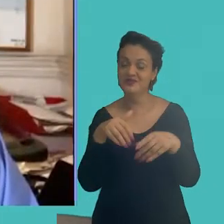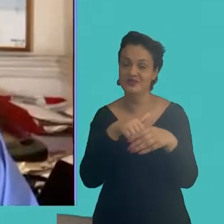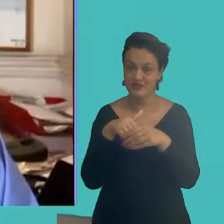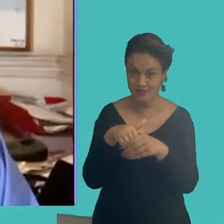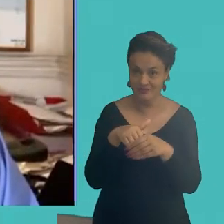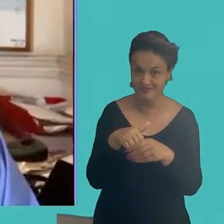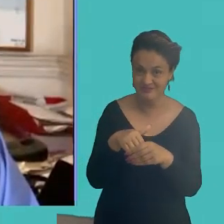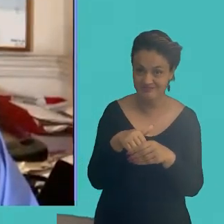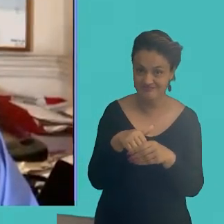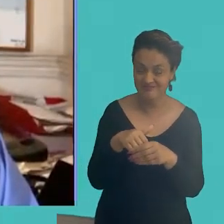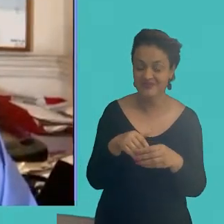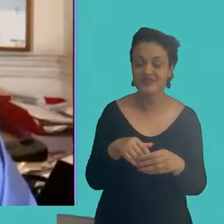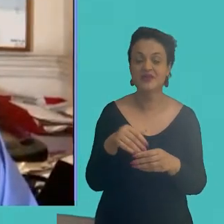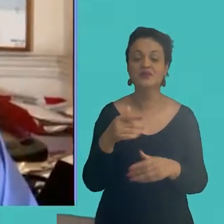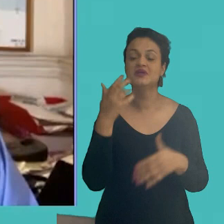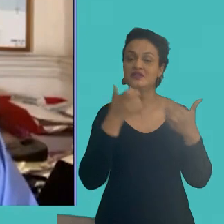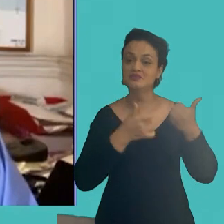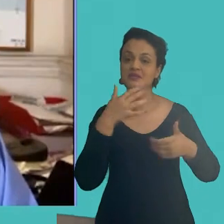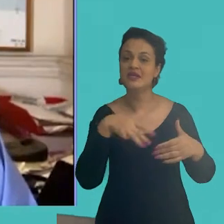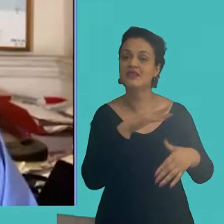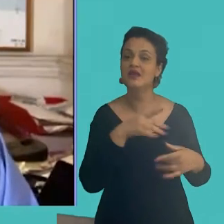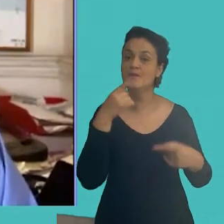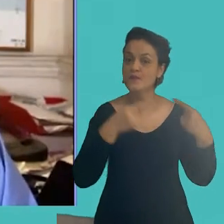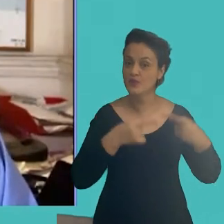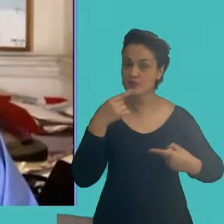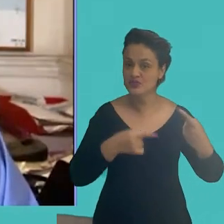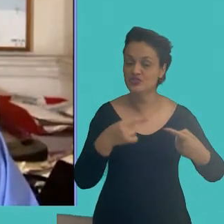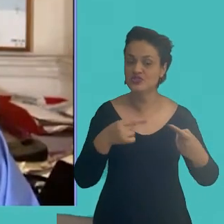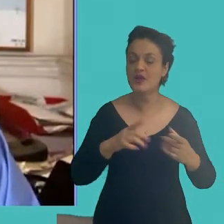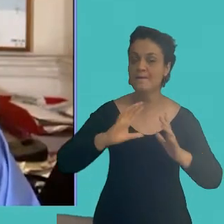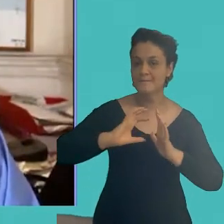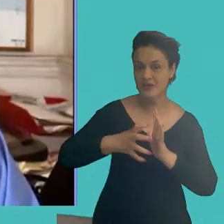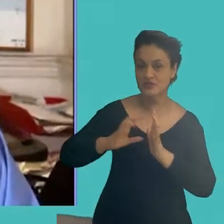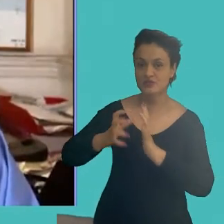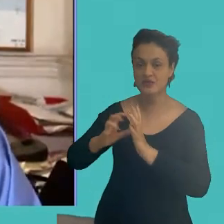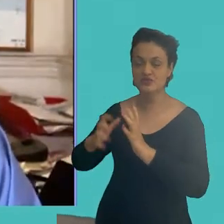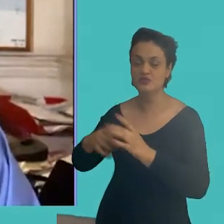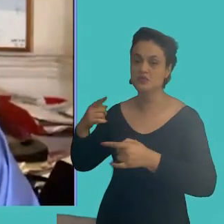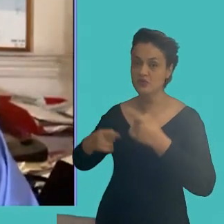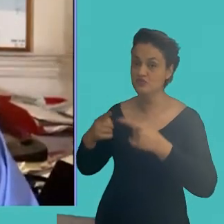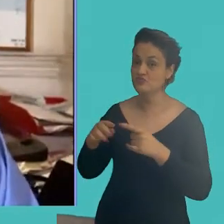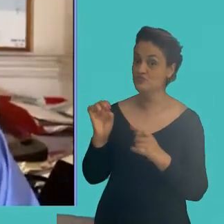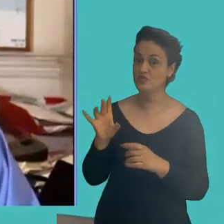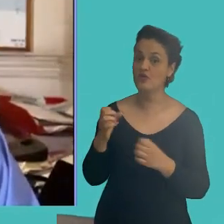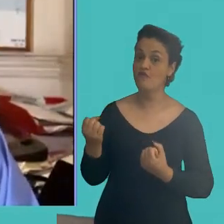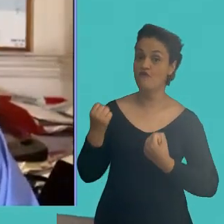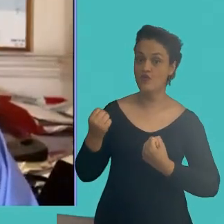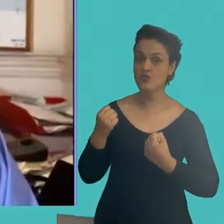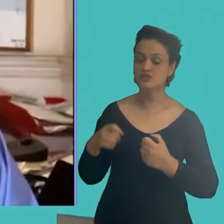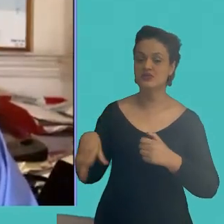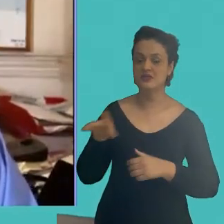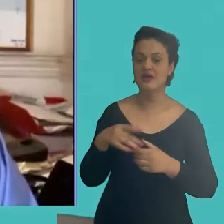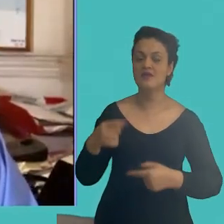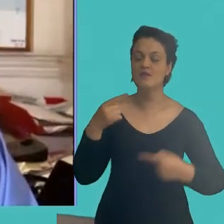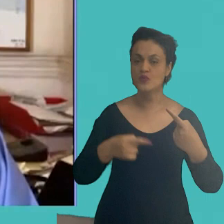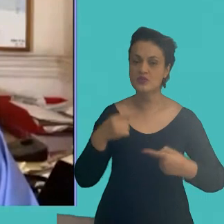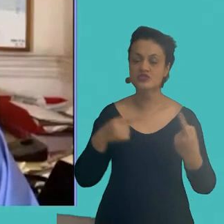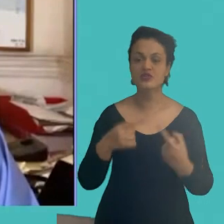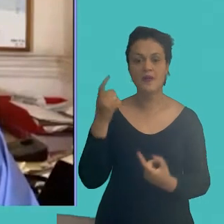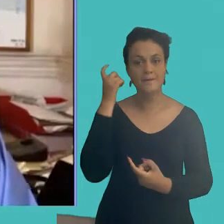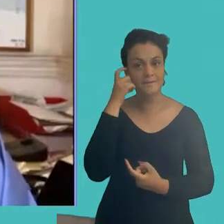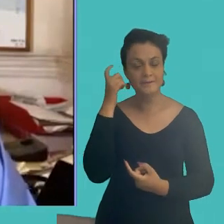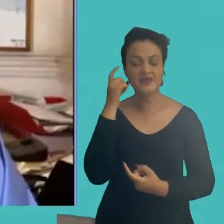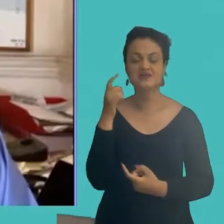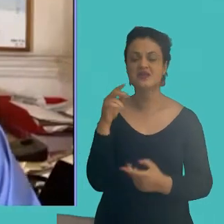as forças políticas, não só os partidos políticos, mas que as forças políticas consideram que são as suas visões